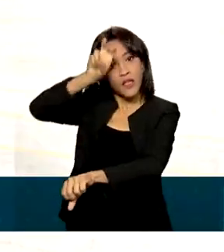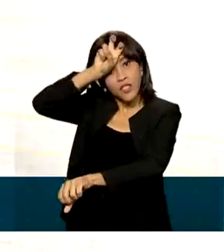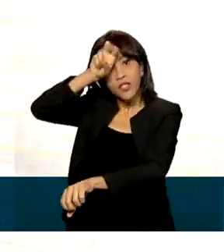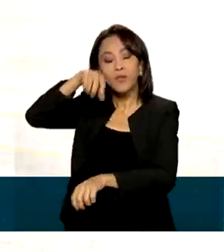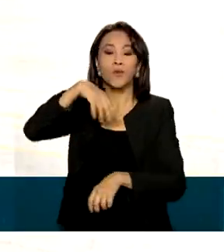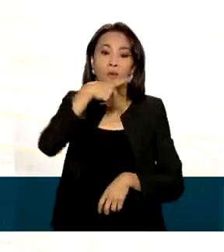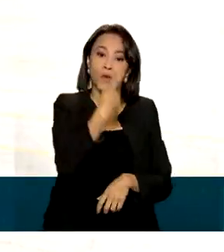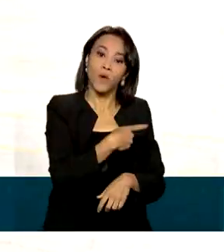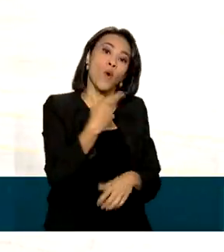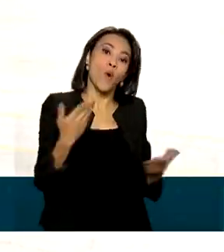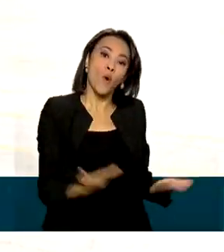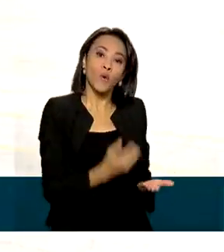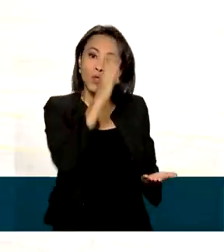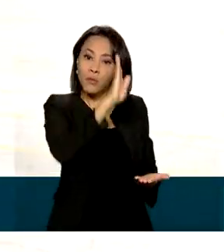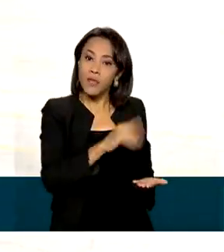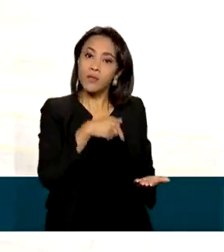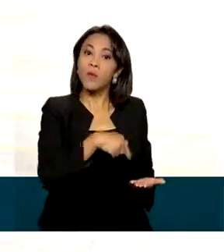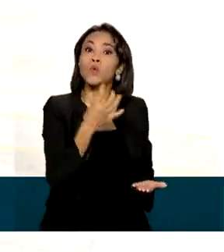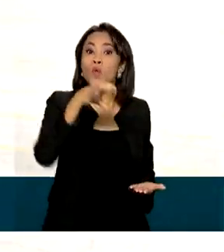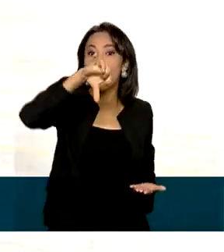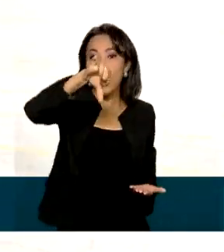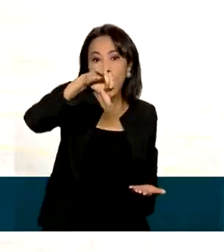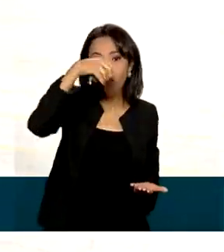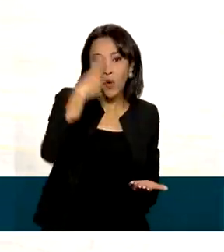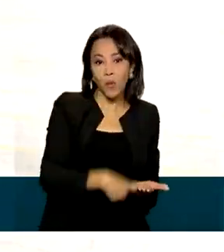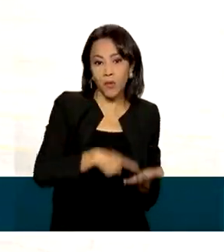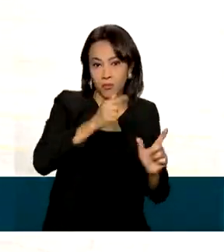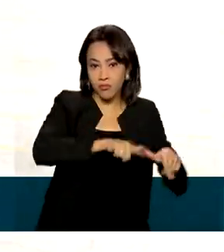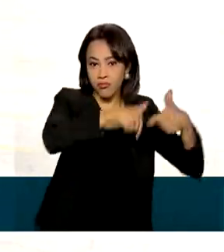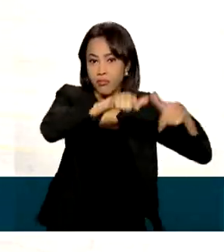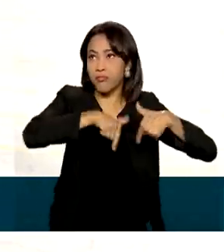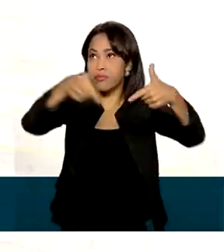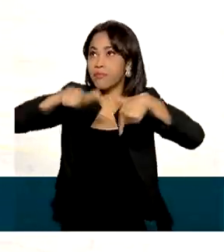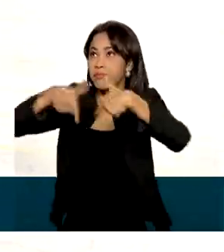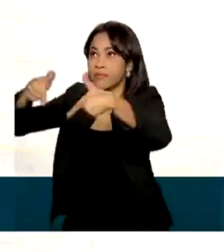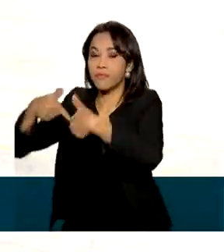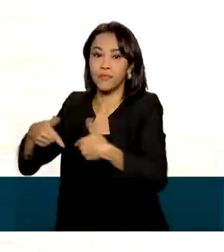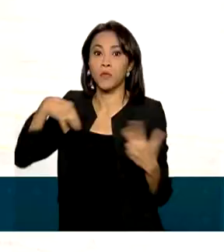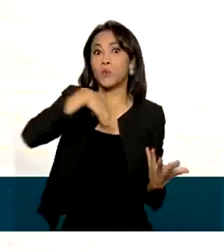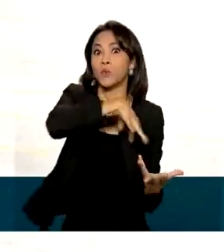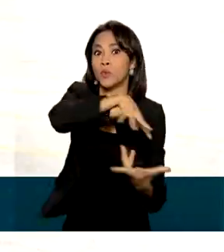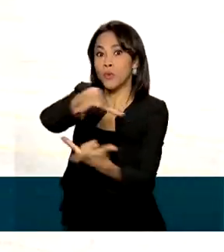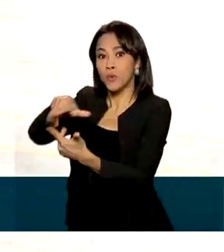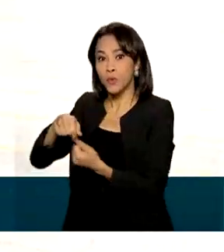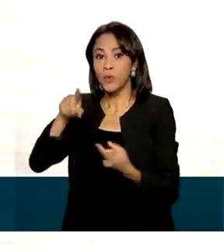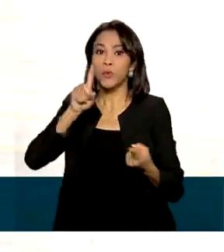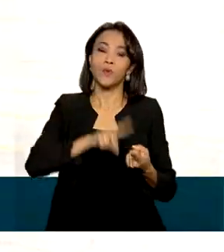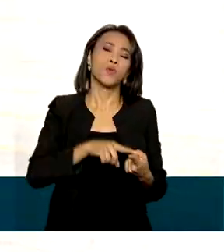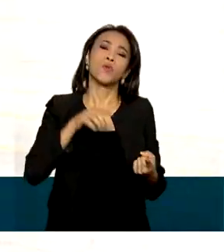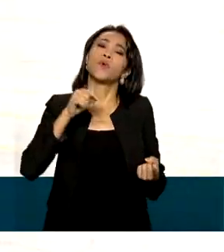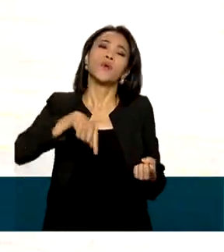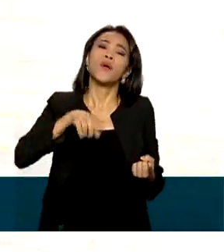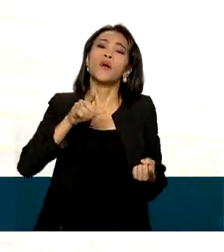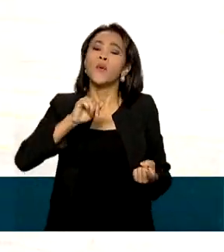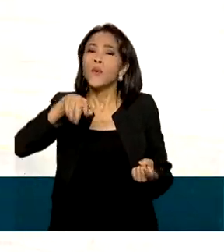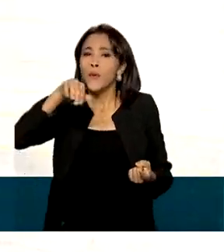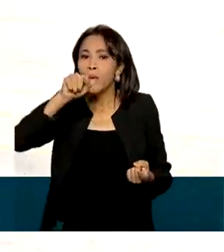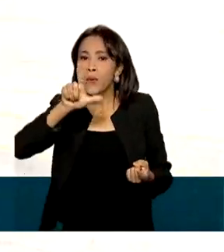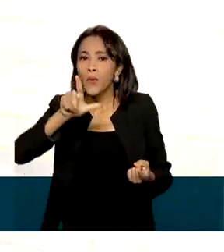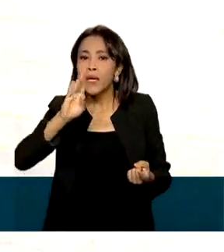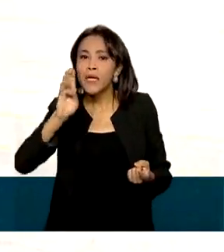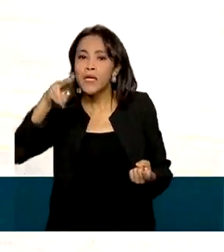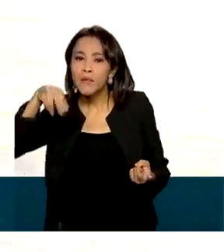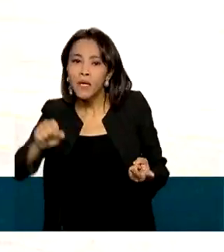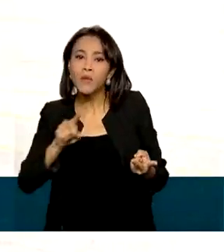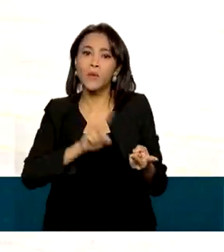militares brasileiros servem 9 missões da ONU em todo mundo em locais como Chipre Líbano e